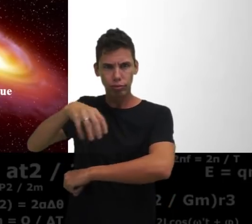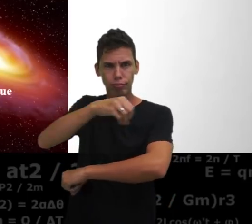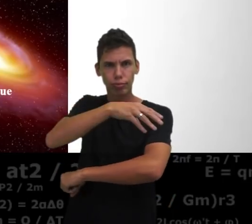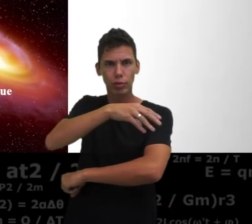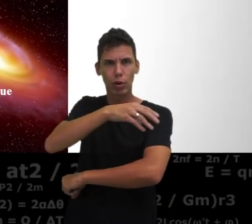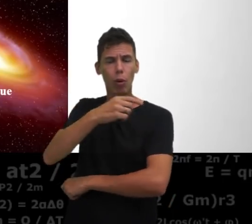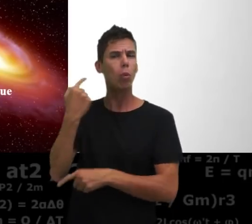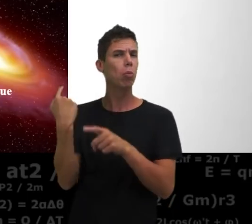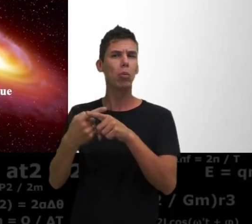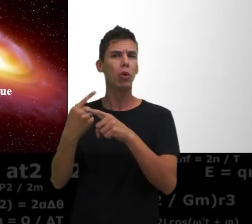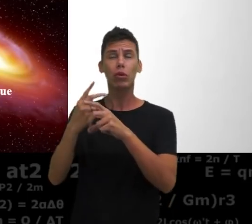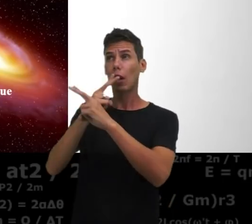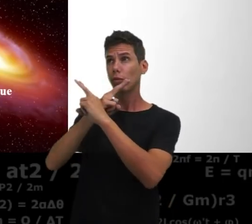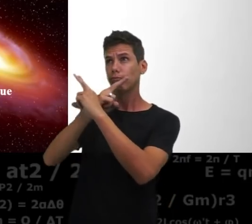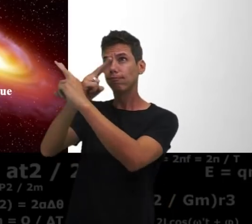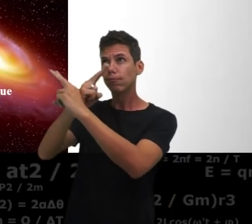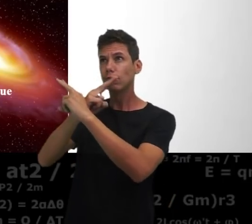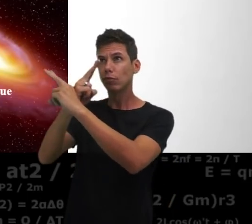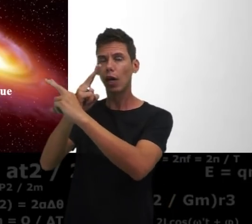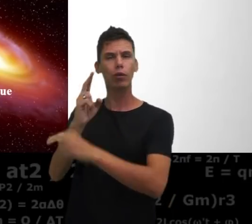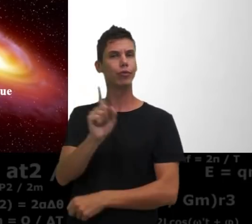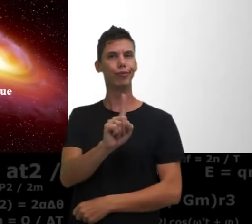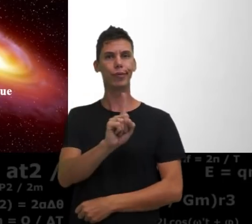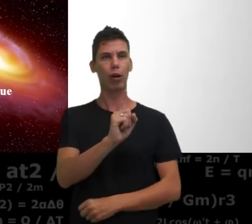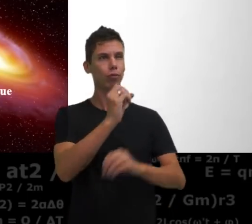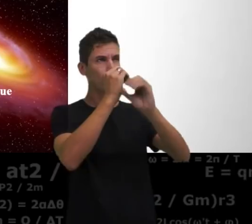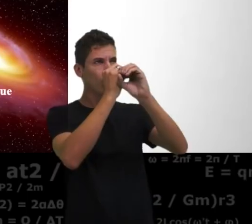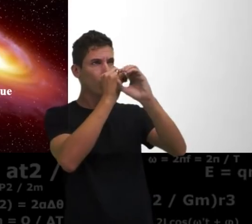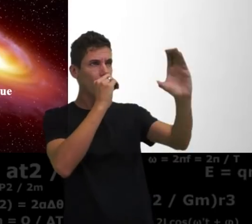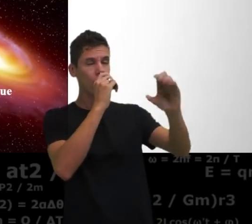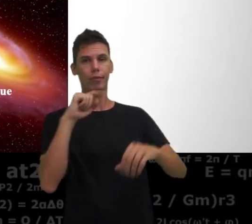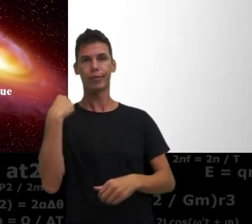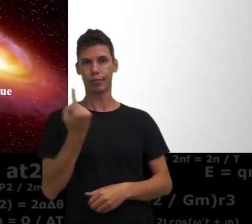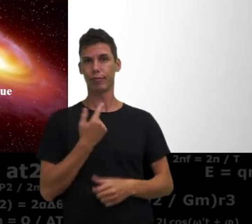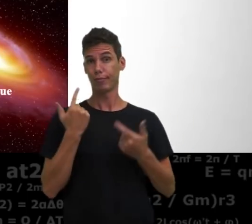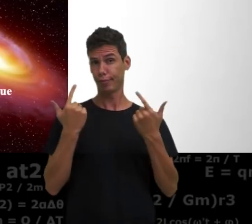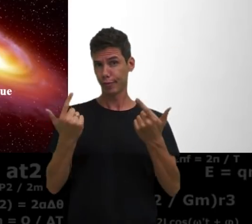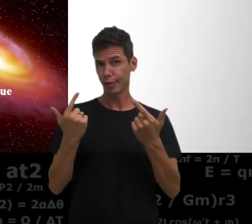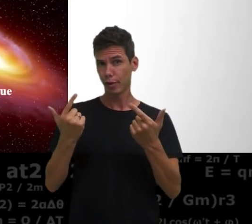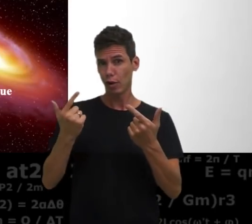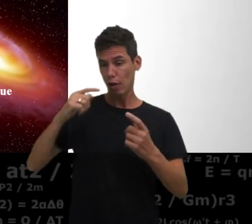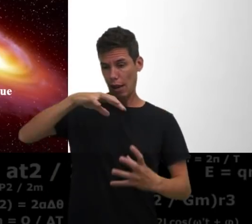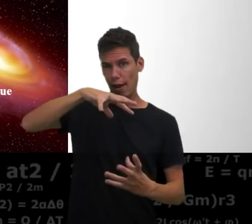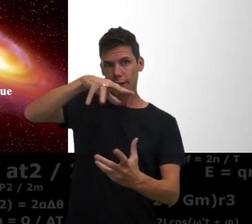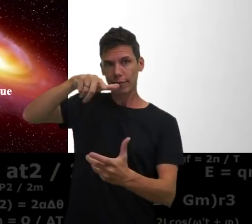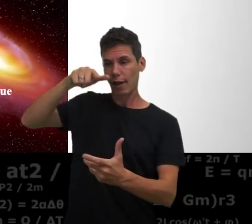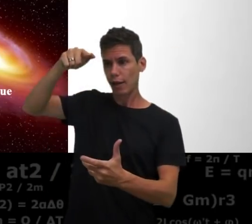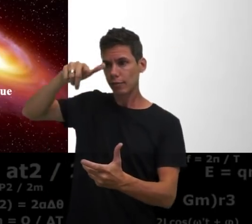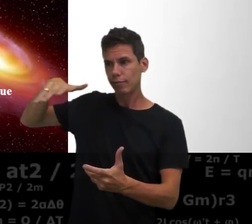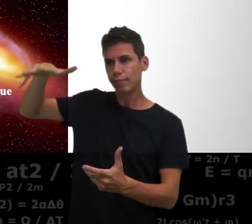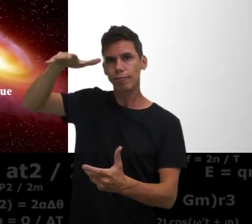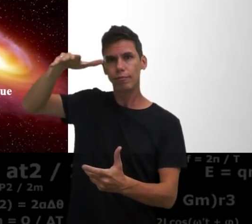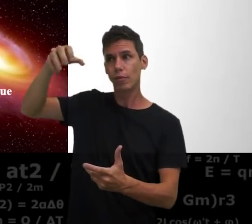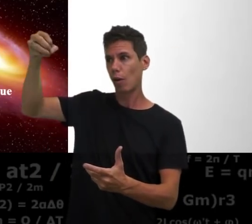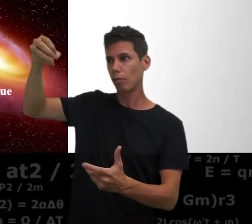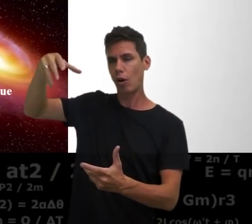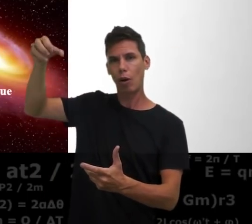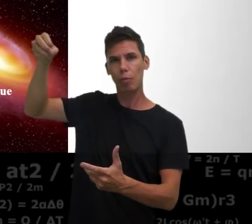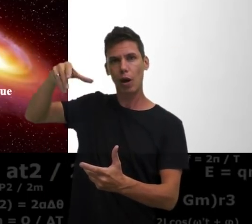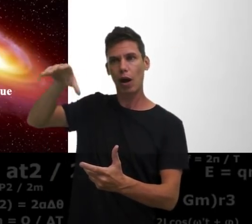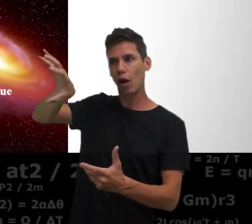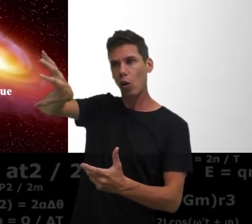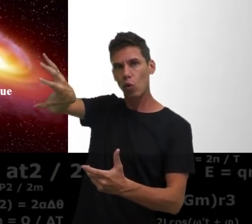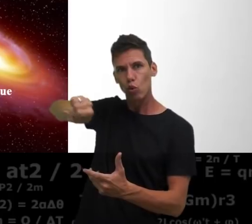que um satélite para observar raio-x e não um telescópio. Porque, para nossa sorte, a atmosfera da Terra absorve raio-x, senão teria todo mundo com